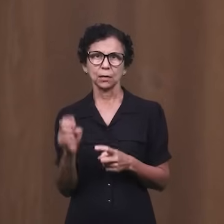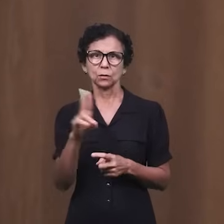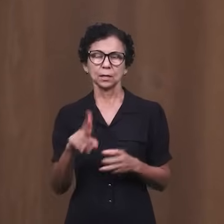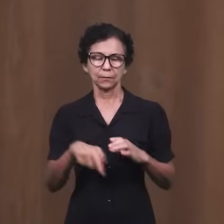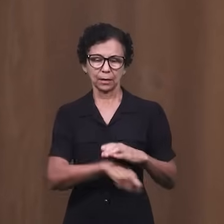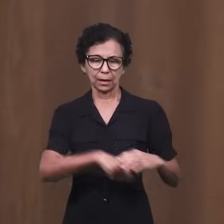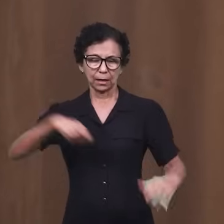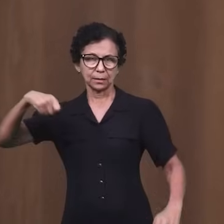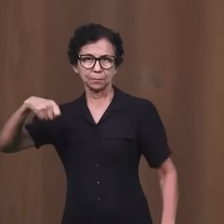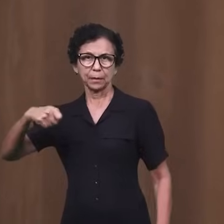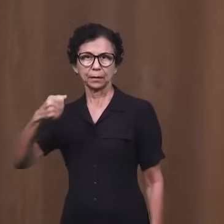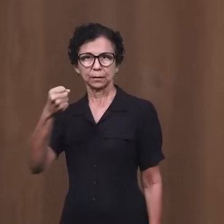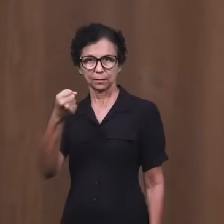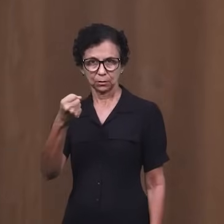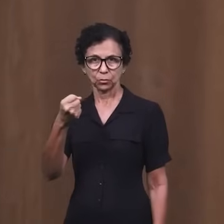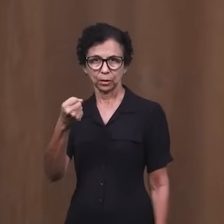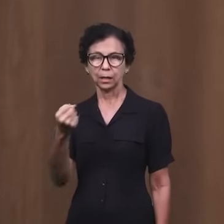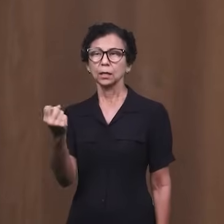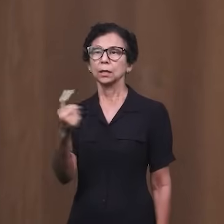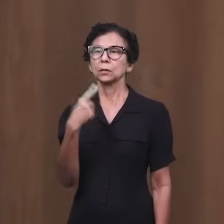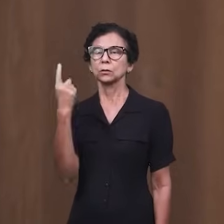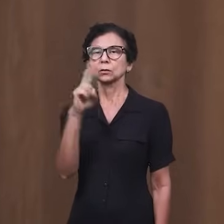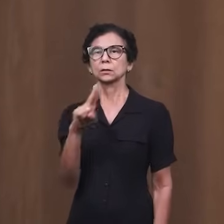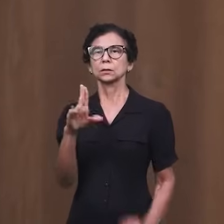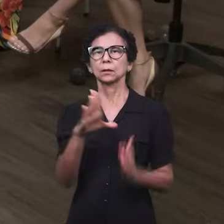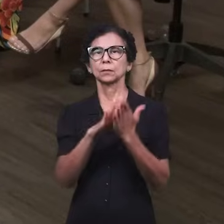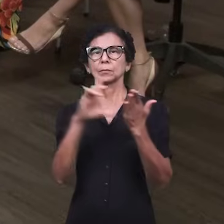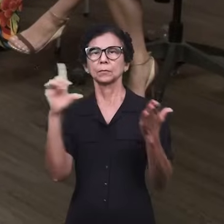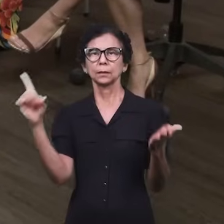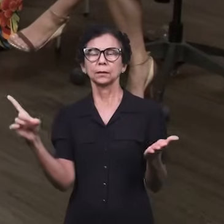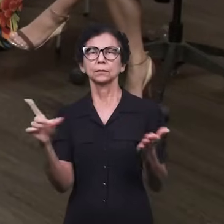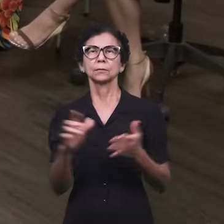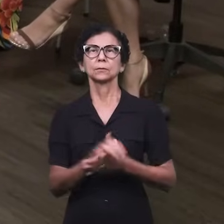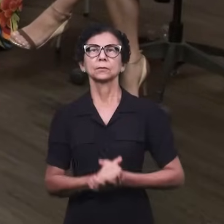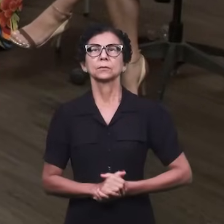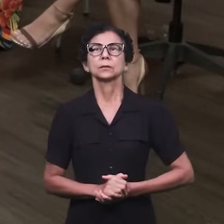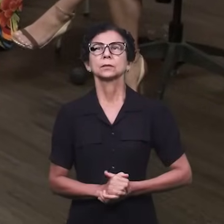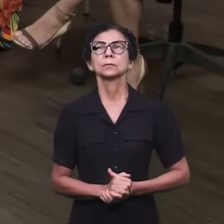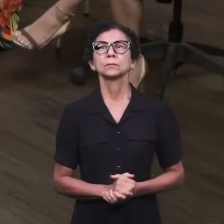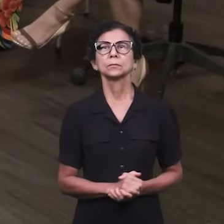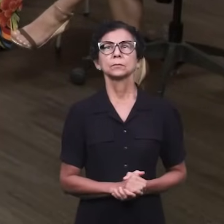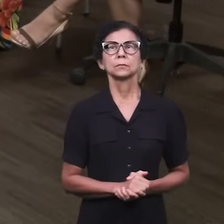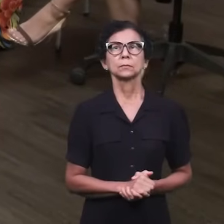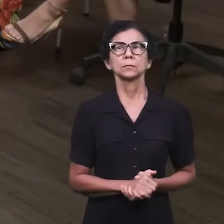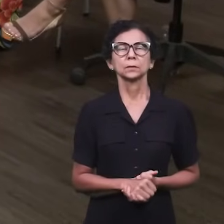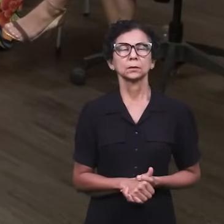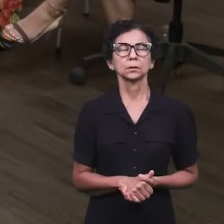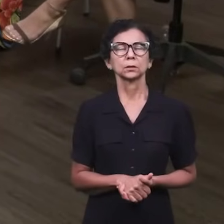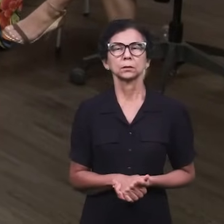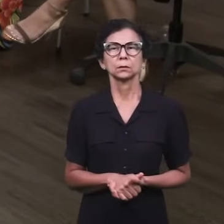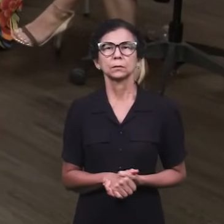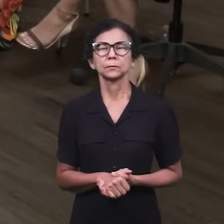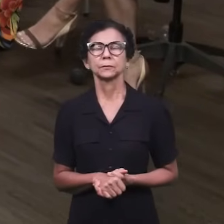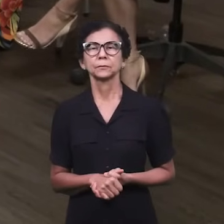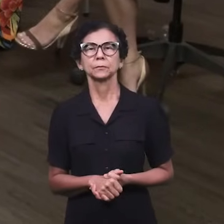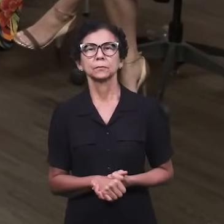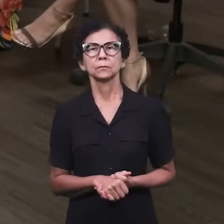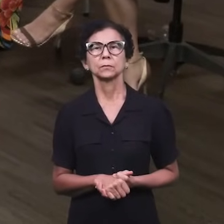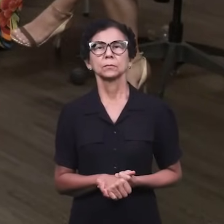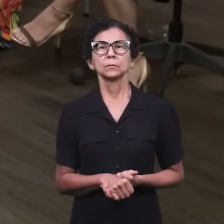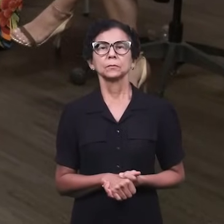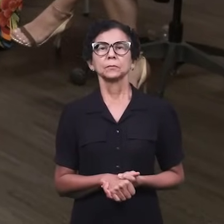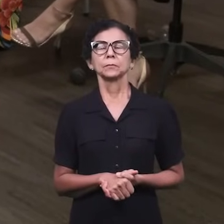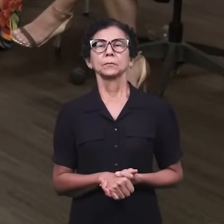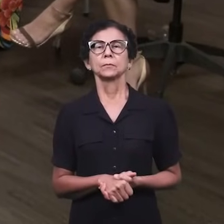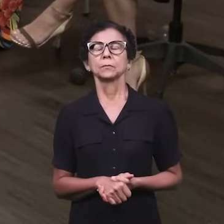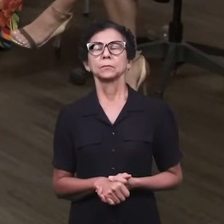exatamente o que é de Deus o que que não é de Deus glória Jesus e a palavra da vida ela é tão viva que muit das vezes a